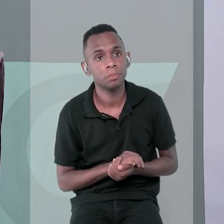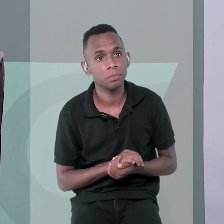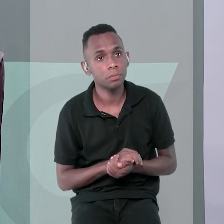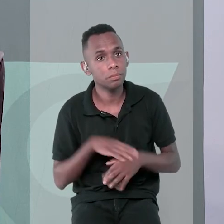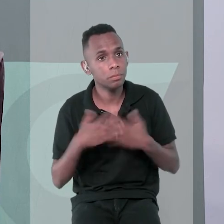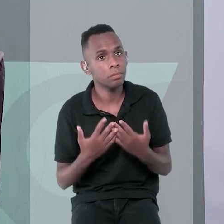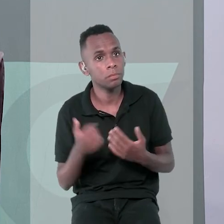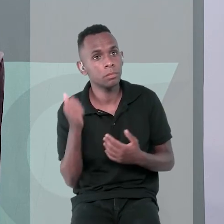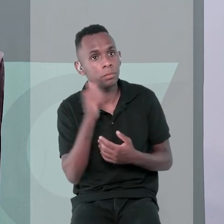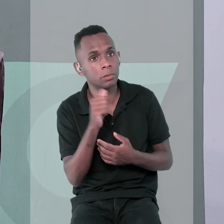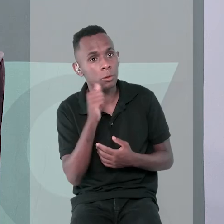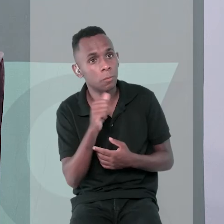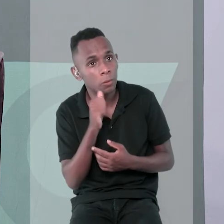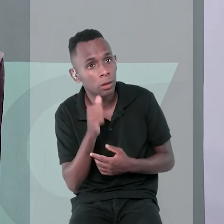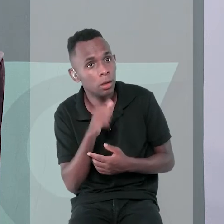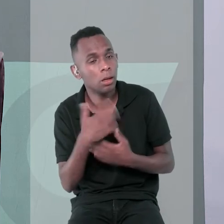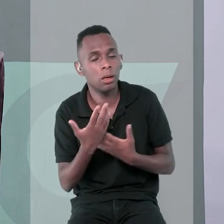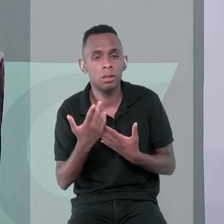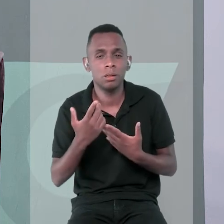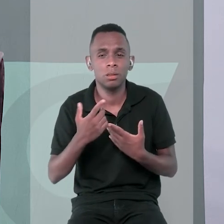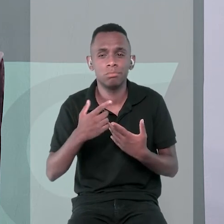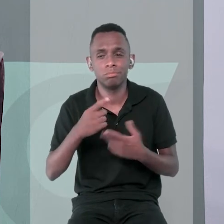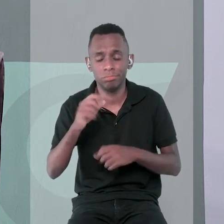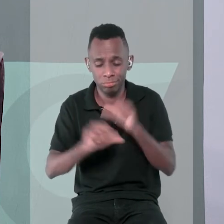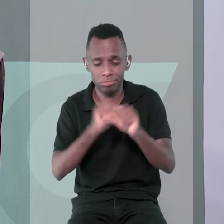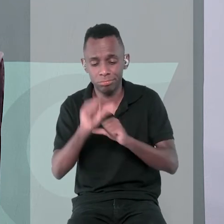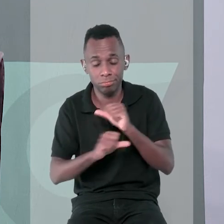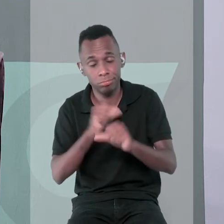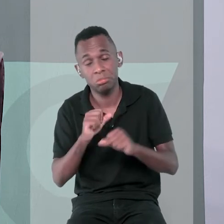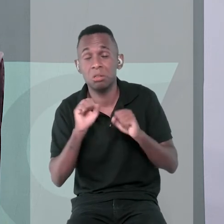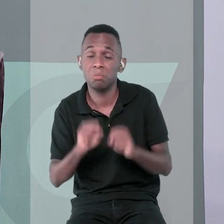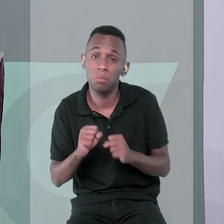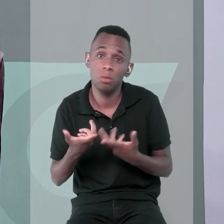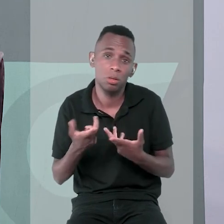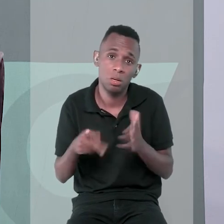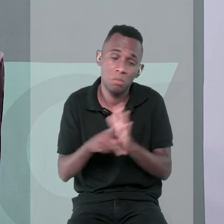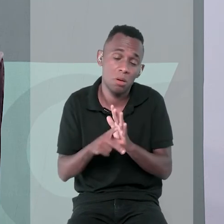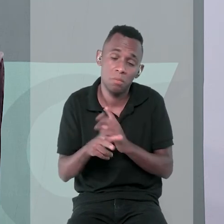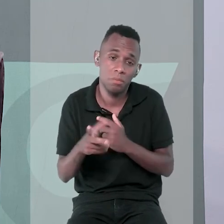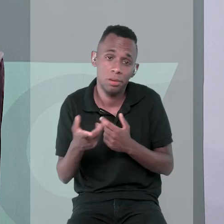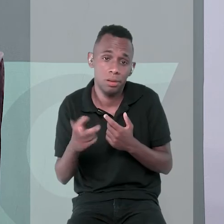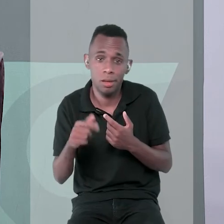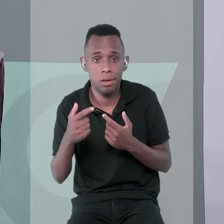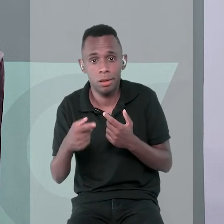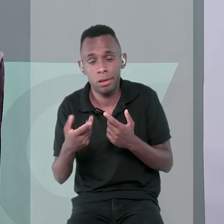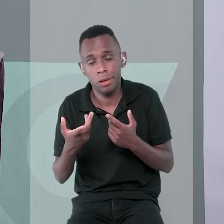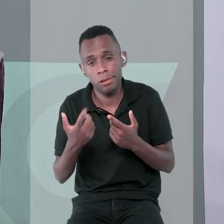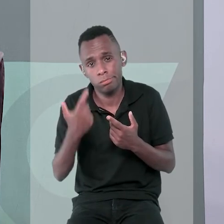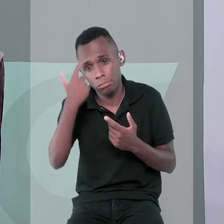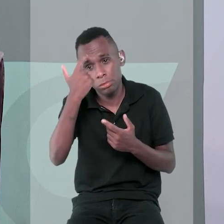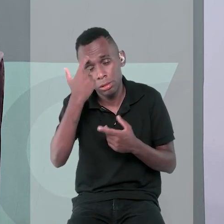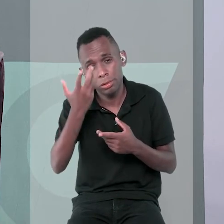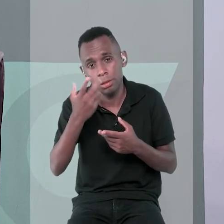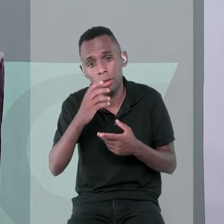Então, ela era uma mulher que oscilava, assim. E aí podem dizer, isso é muito típico também da mentalidade cristã,